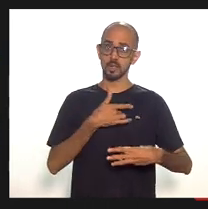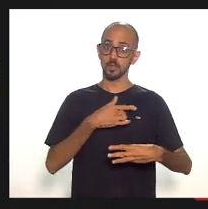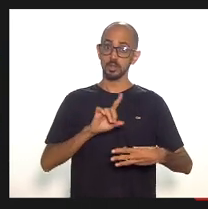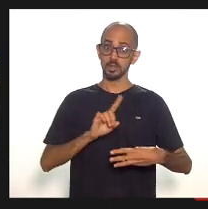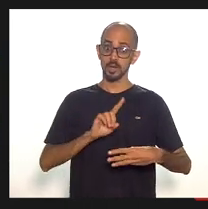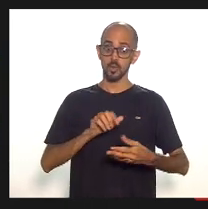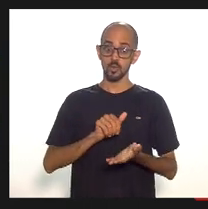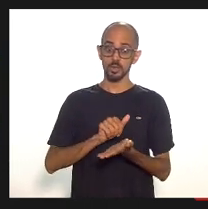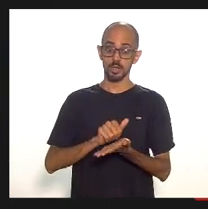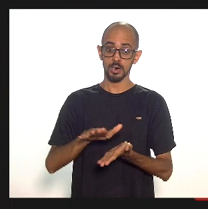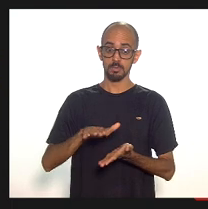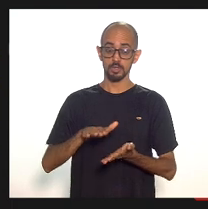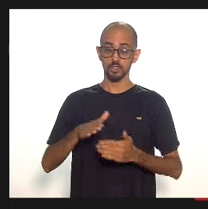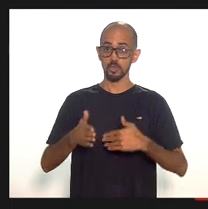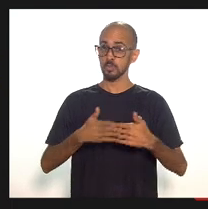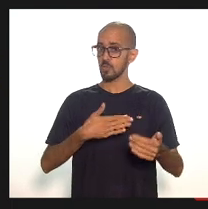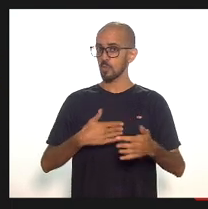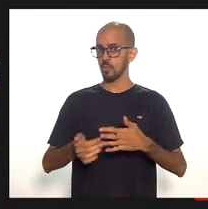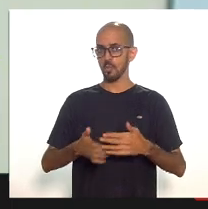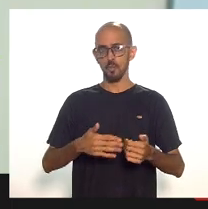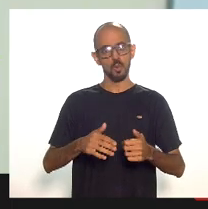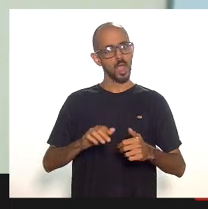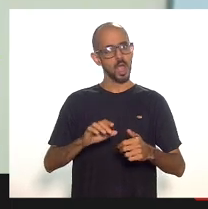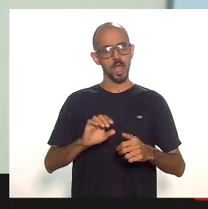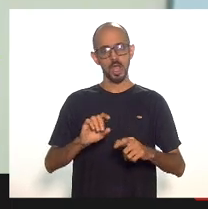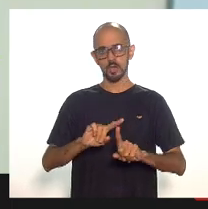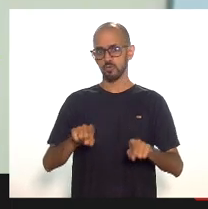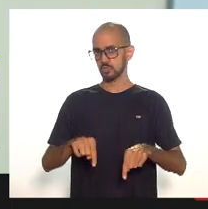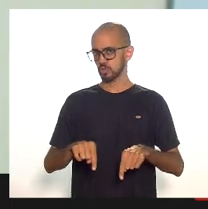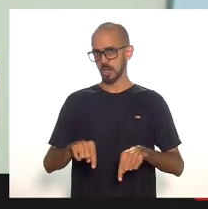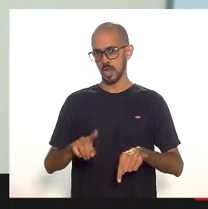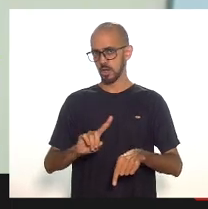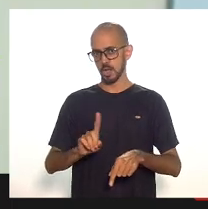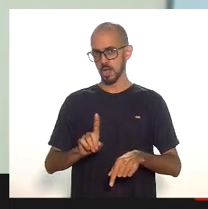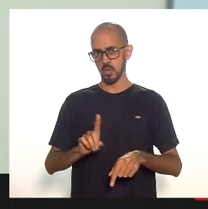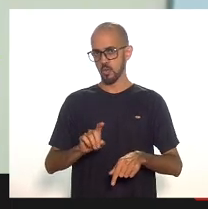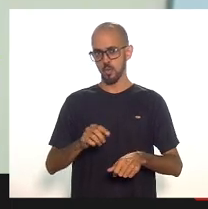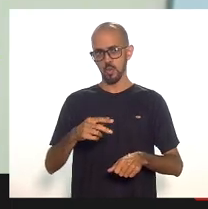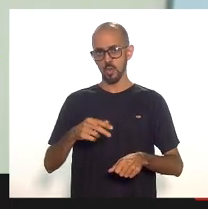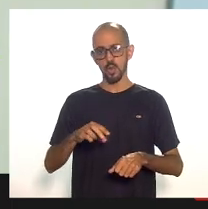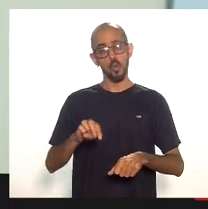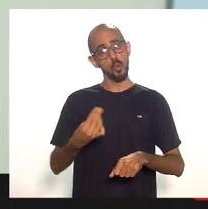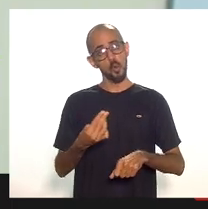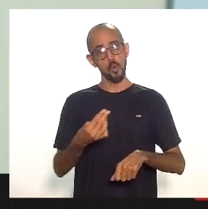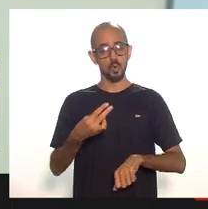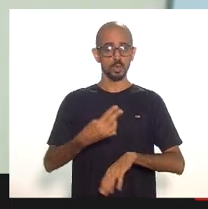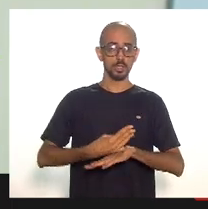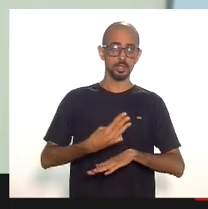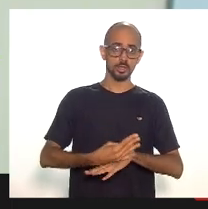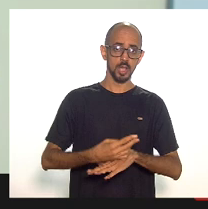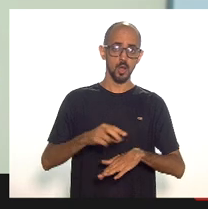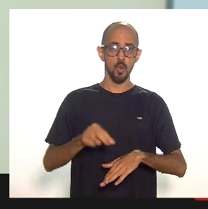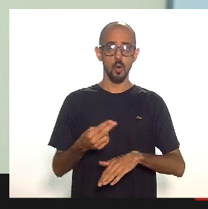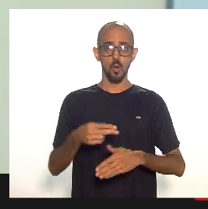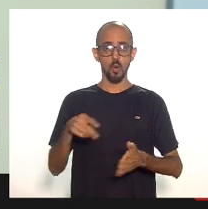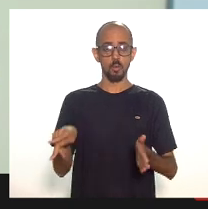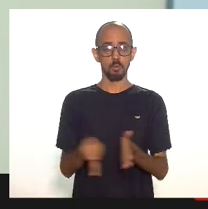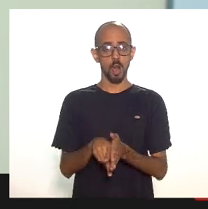demitiu qualquer servidor, qualquer terceirizado ou qualquer